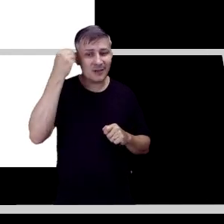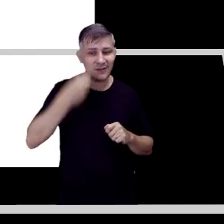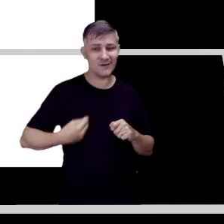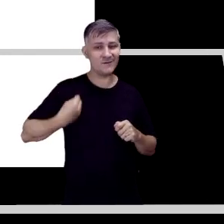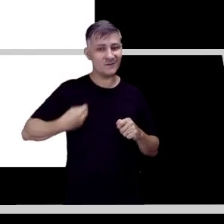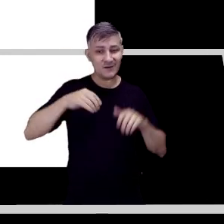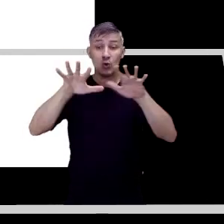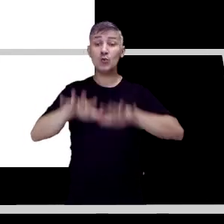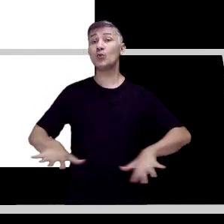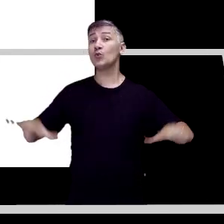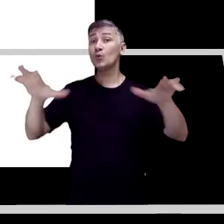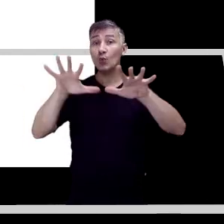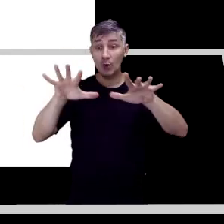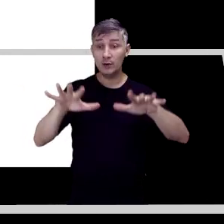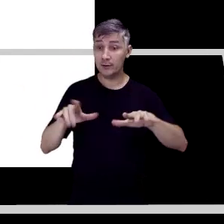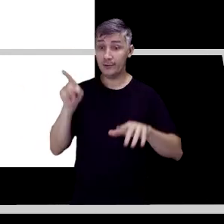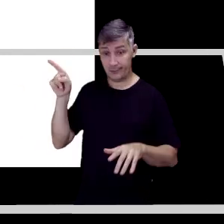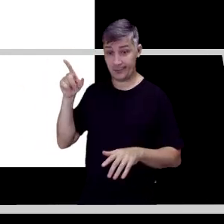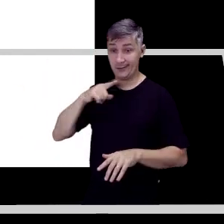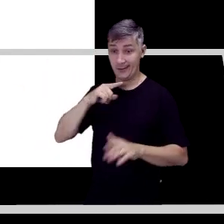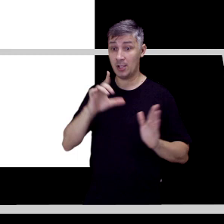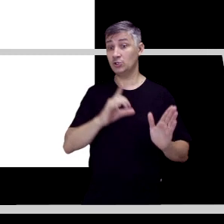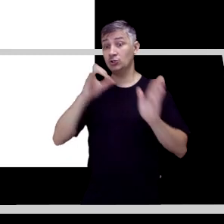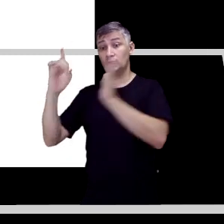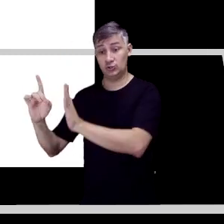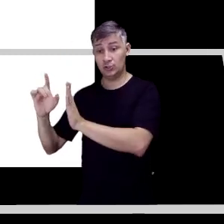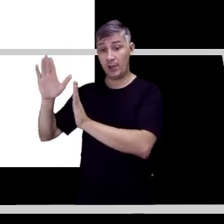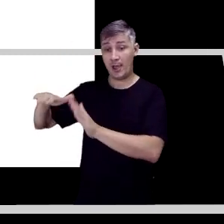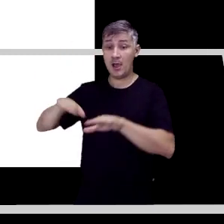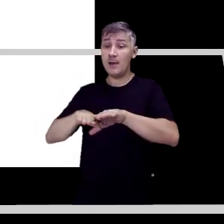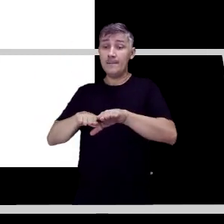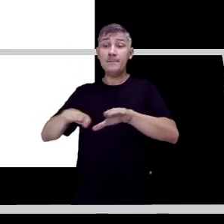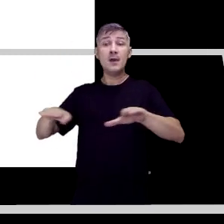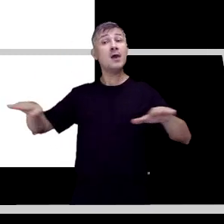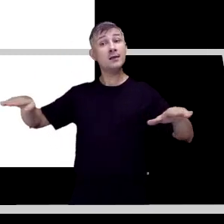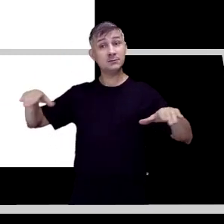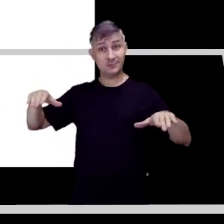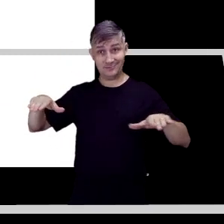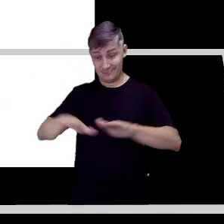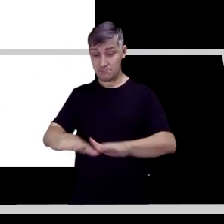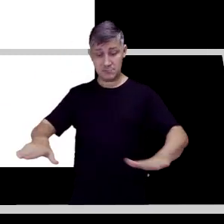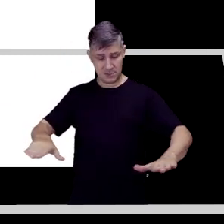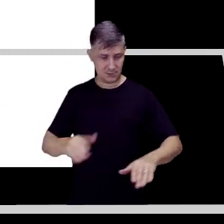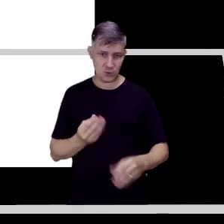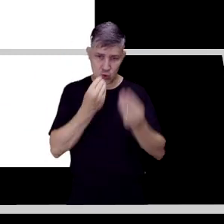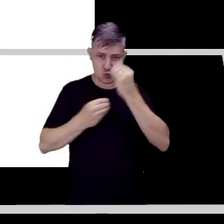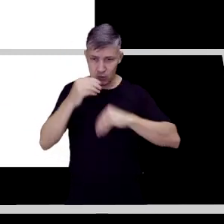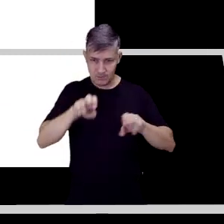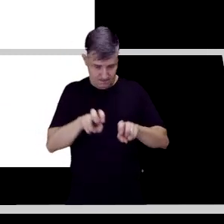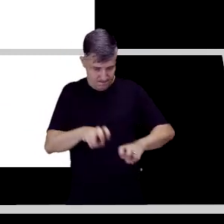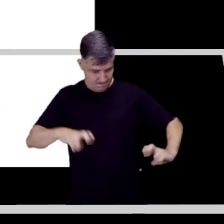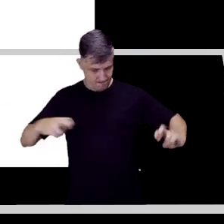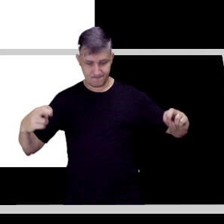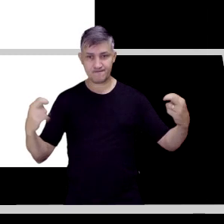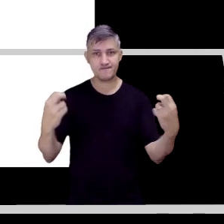a experiência de vivenciar a paisagem de alguma forma. Então, essa mais da direita é uma mesa que está num dos pontos mais altos do terreno, uma